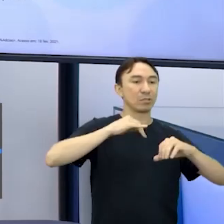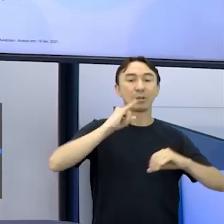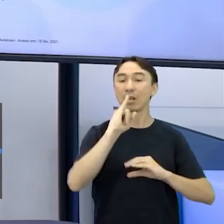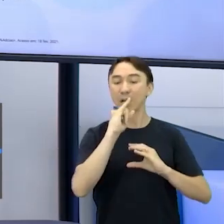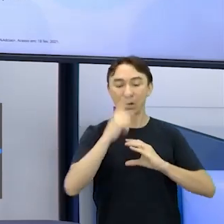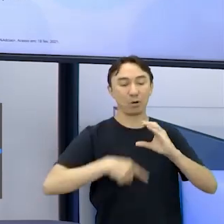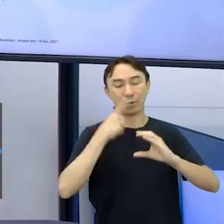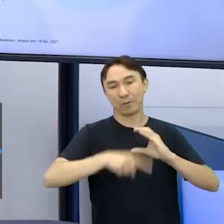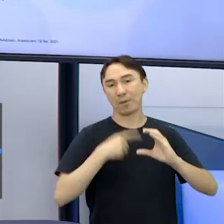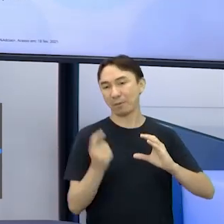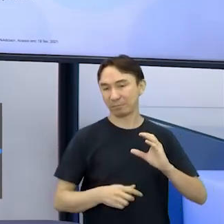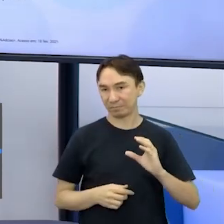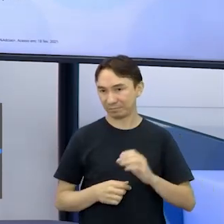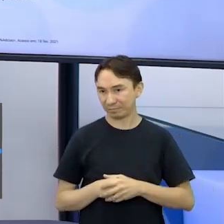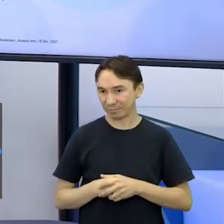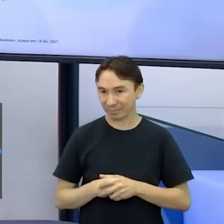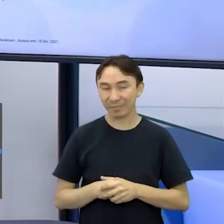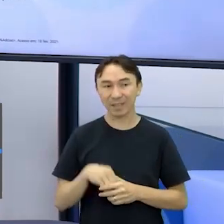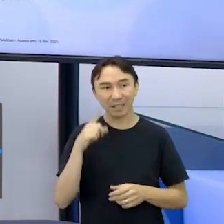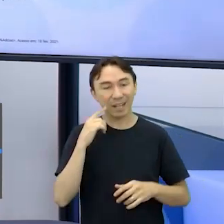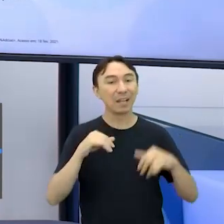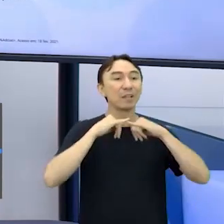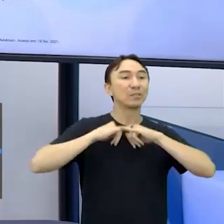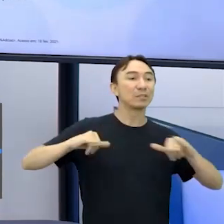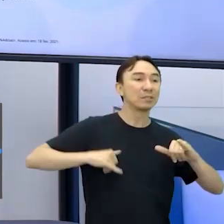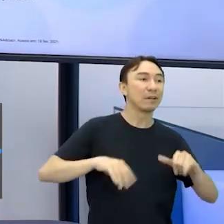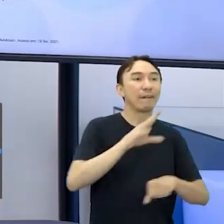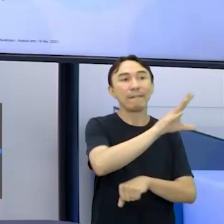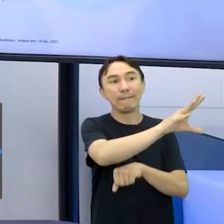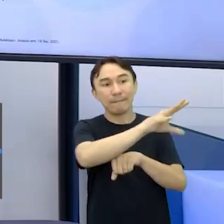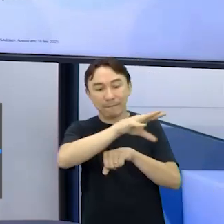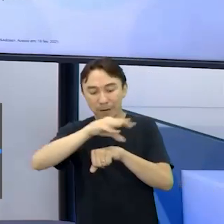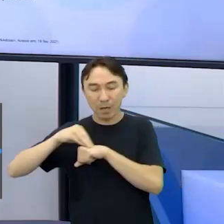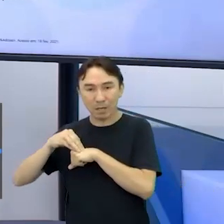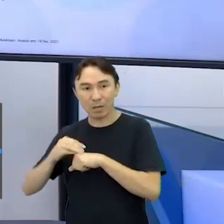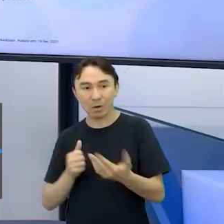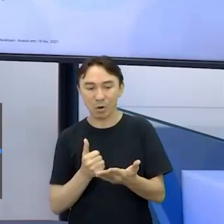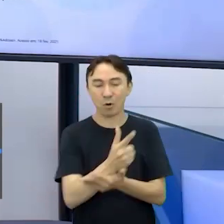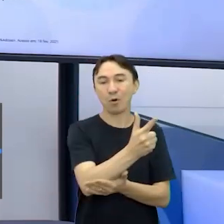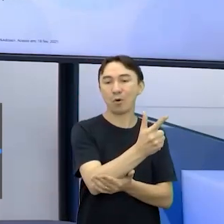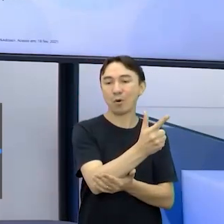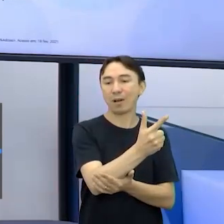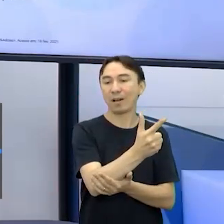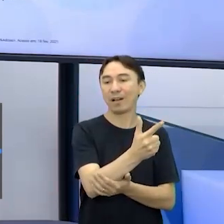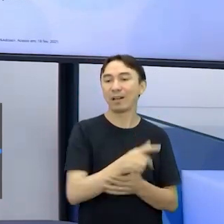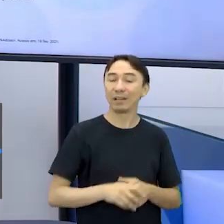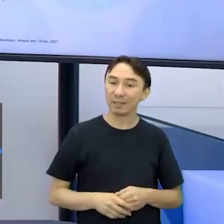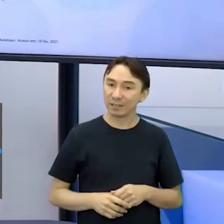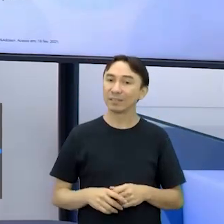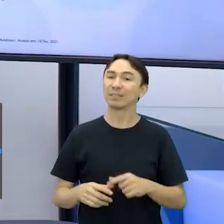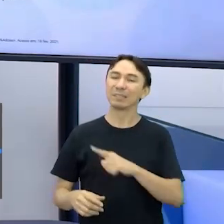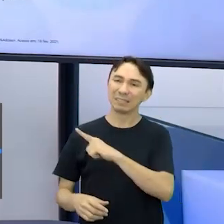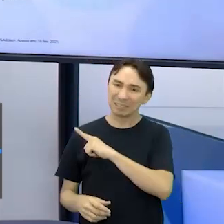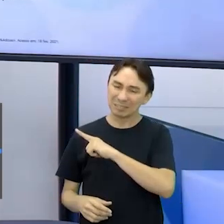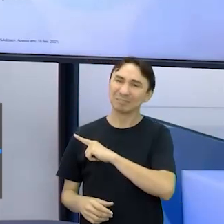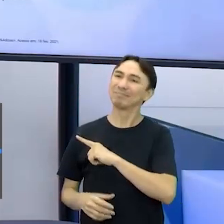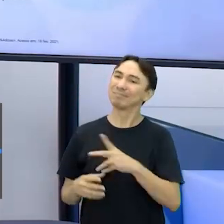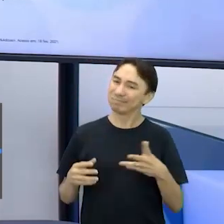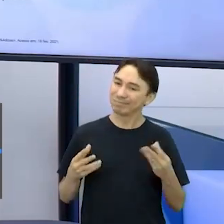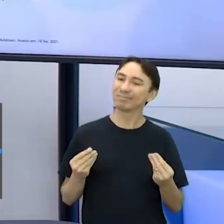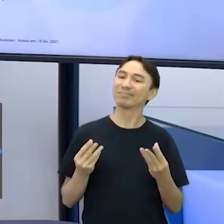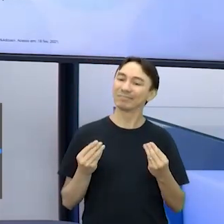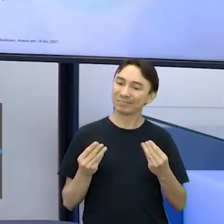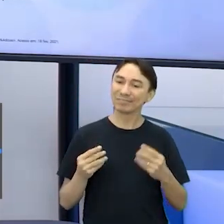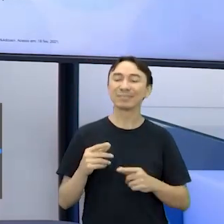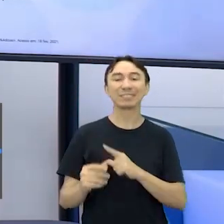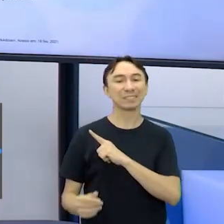ver como essa notícia é transposta de lá para cá. Porque, em geral, tem muita ideologia ligada a isso. Vocês vão ver muito disso na